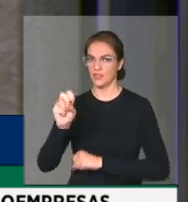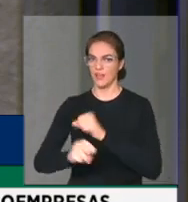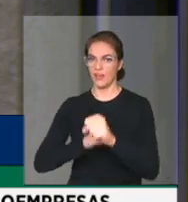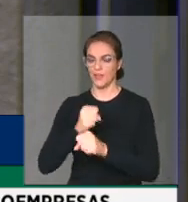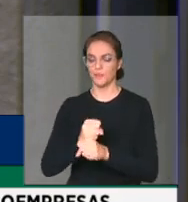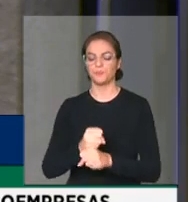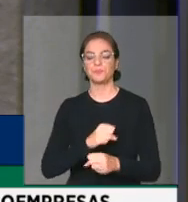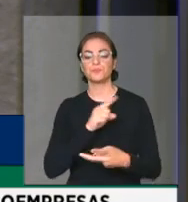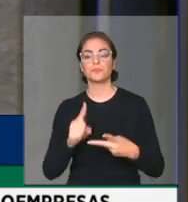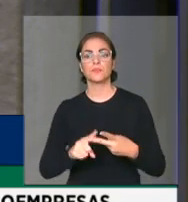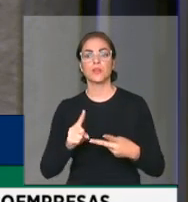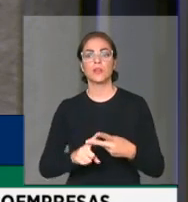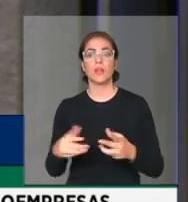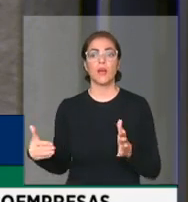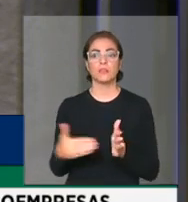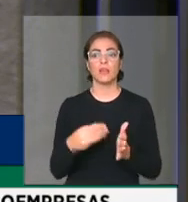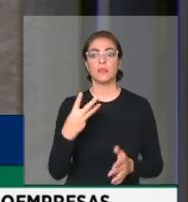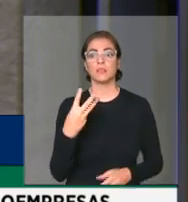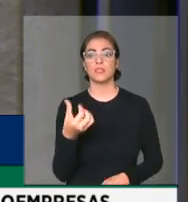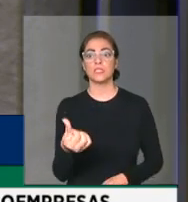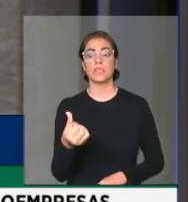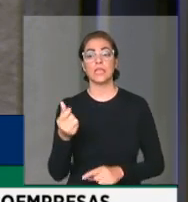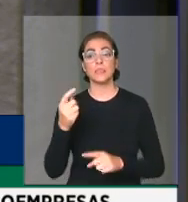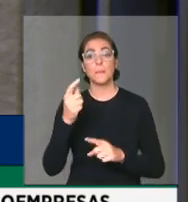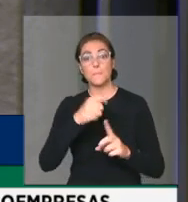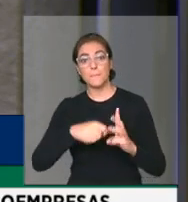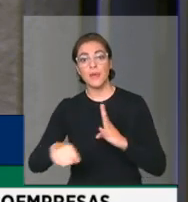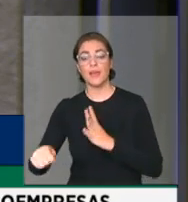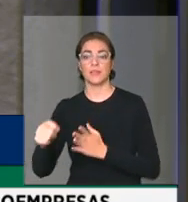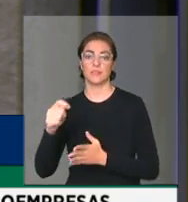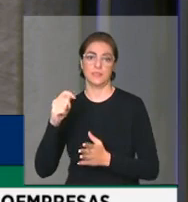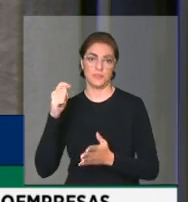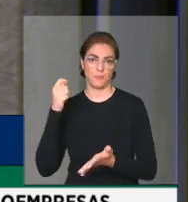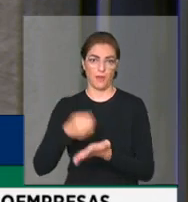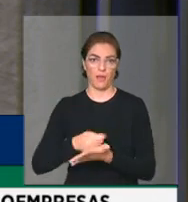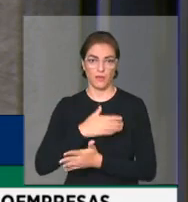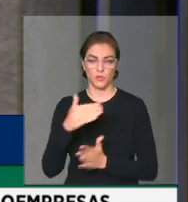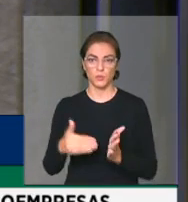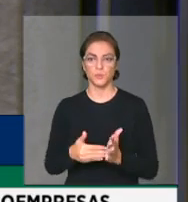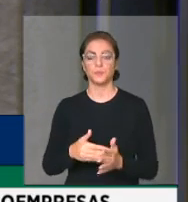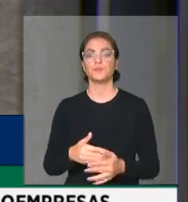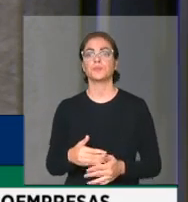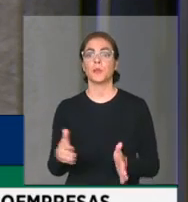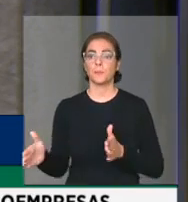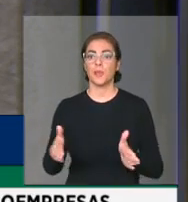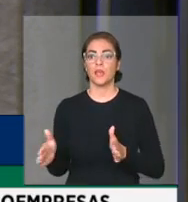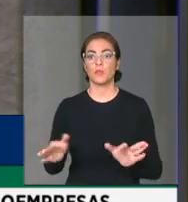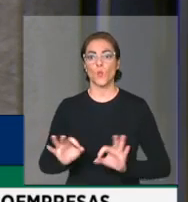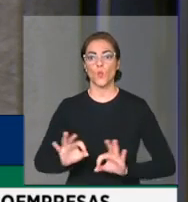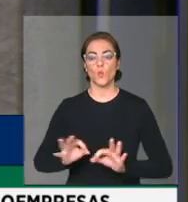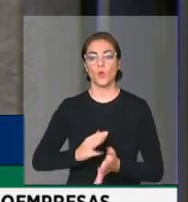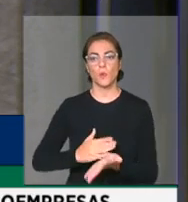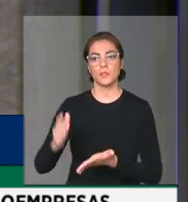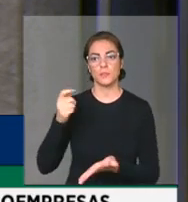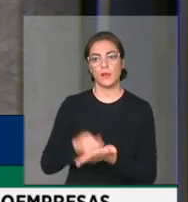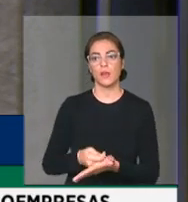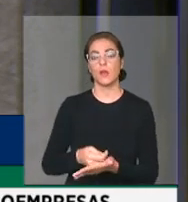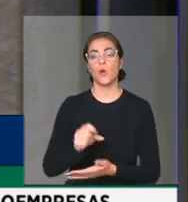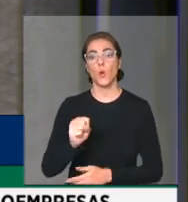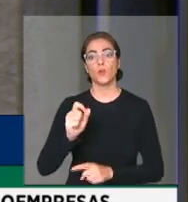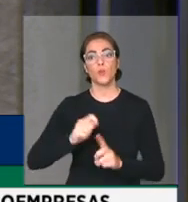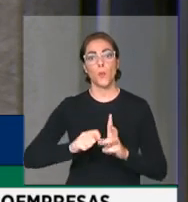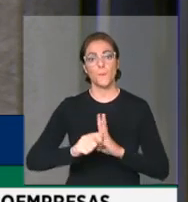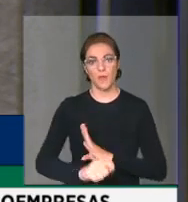de 36 meses para o pagamento. 3. Carência de 8 meses contados da